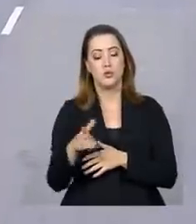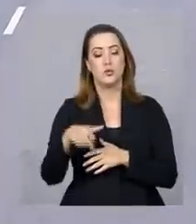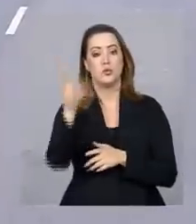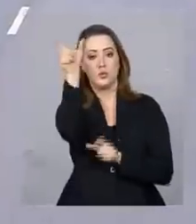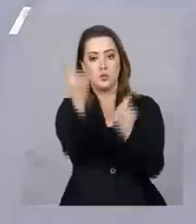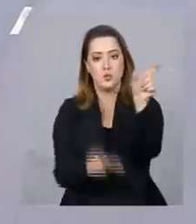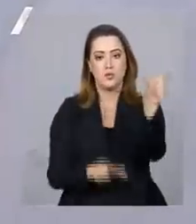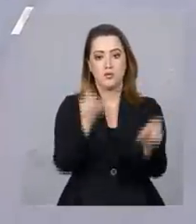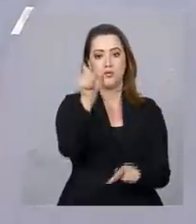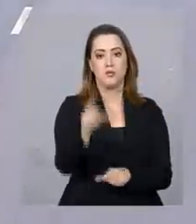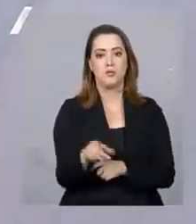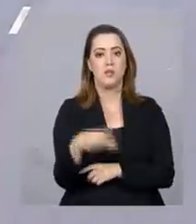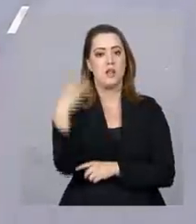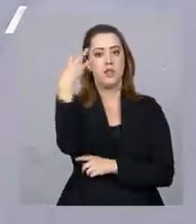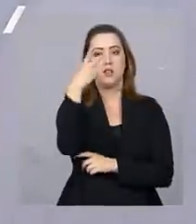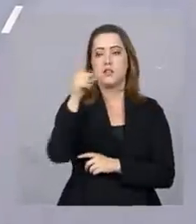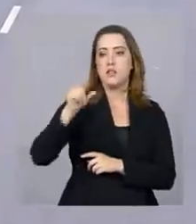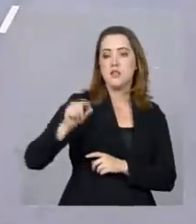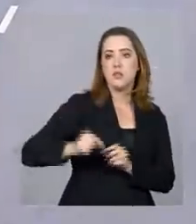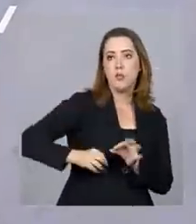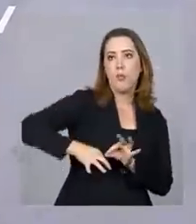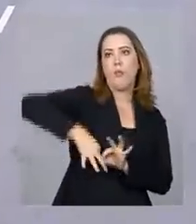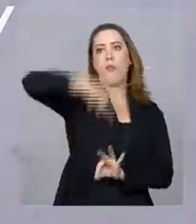metros de altura.